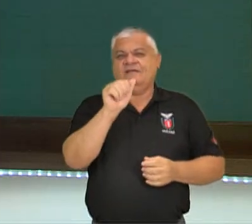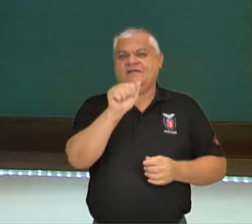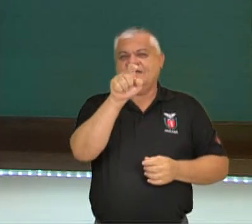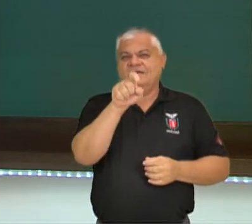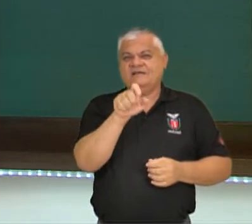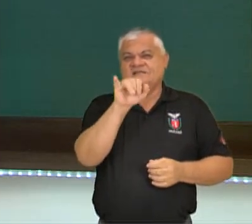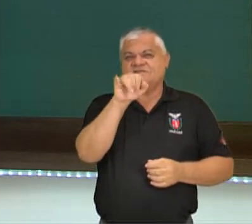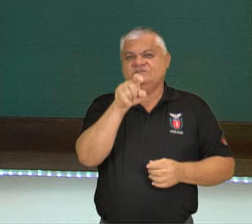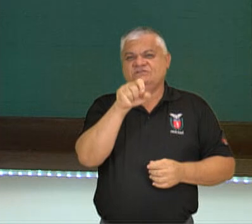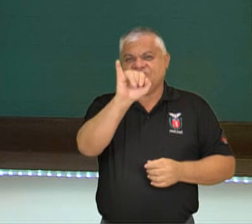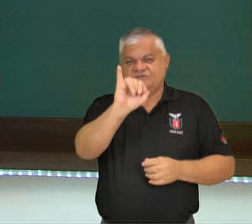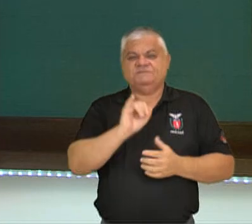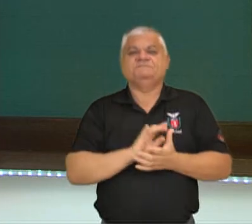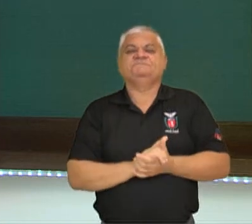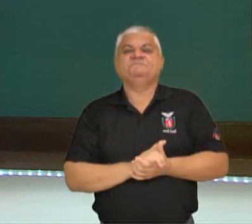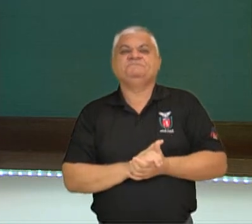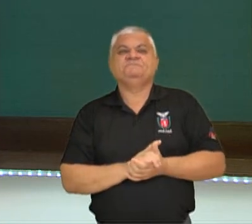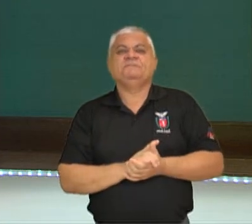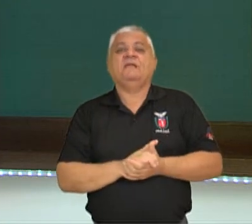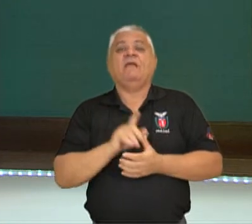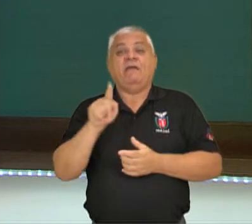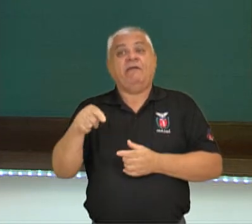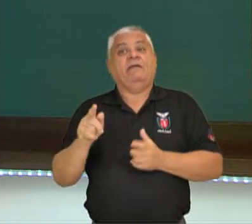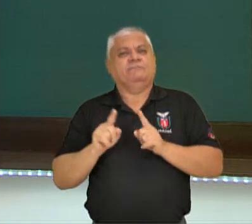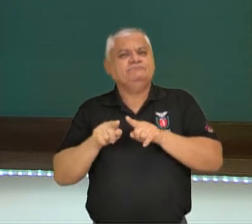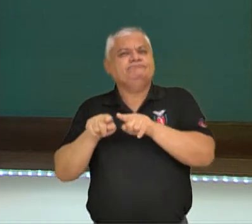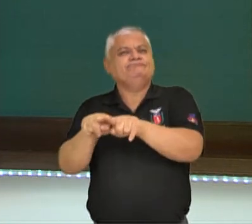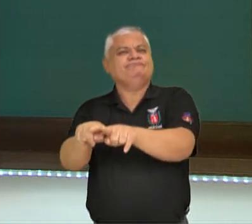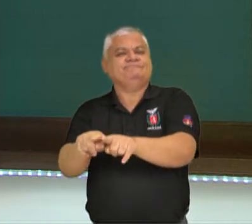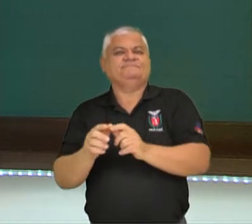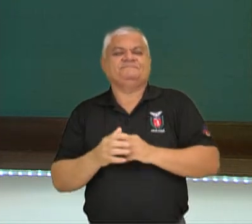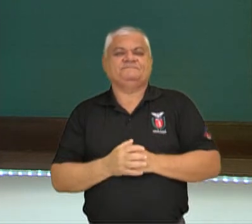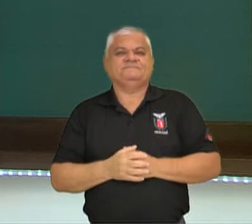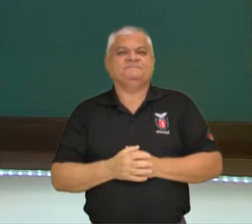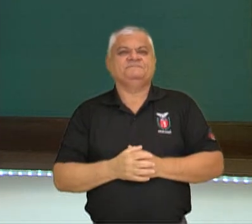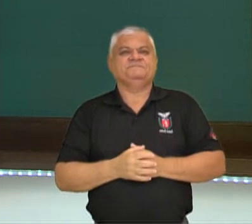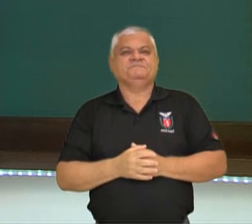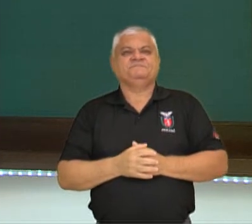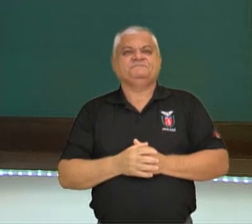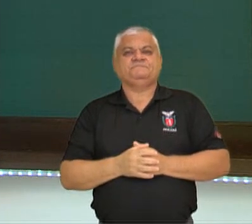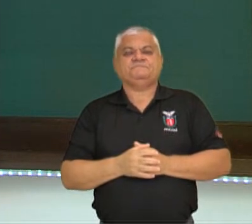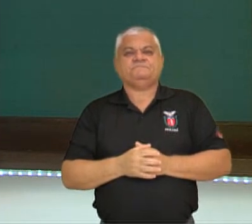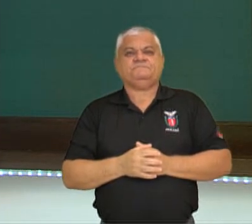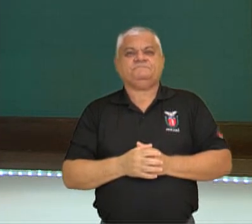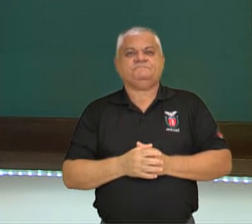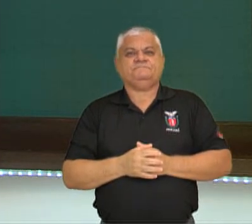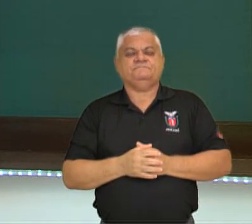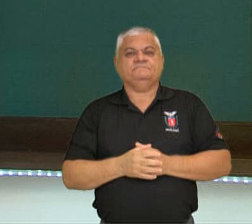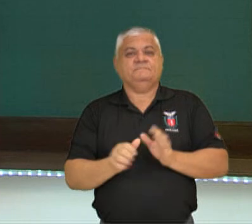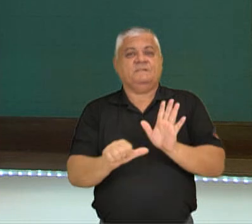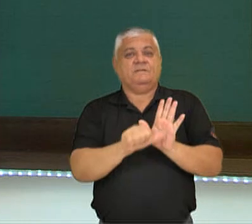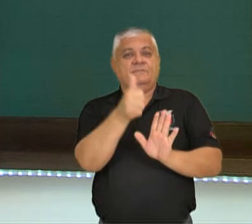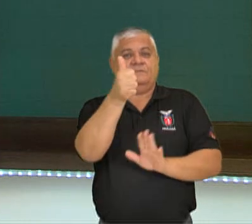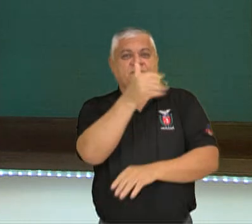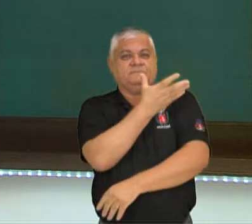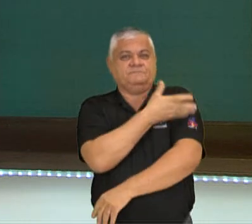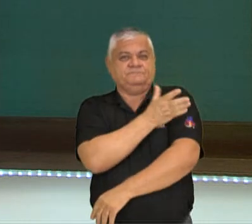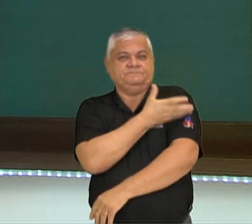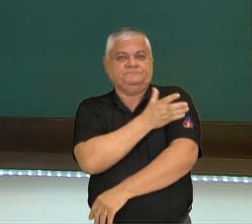pandeiro acompanha o cachixi que está lá na mão do tocador de berimbau, tá bom? Primeiro exercício